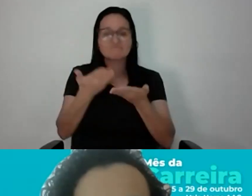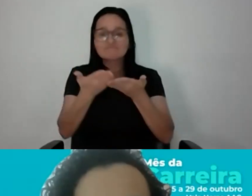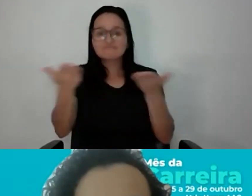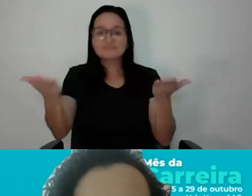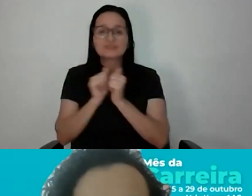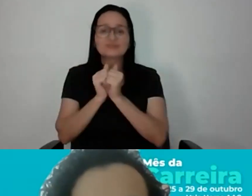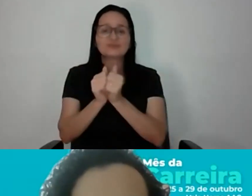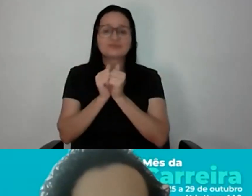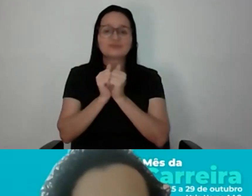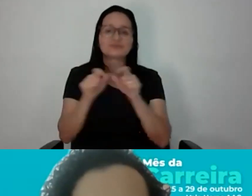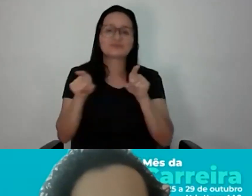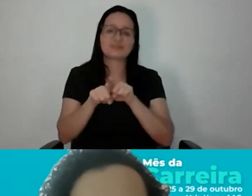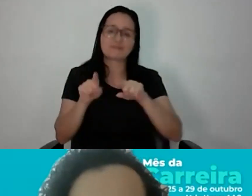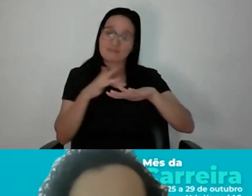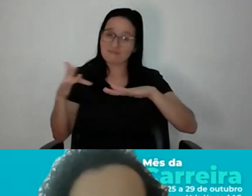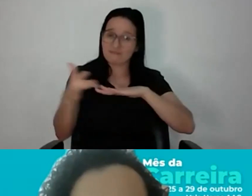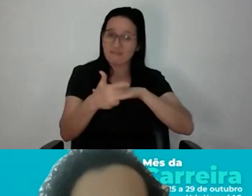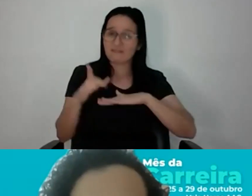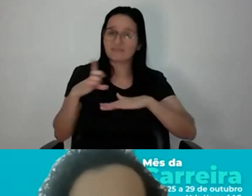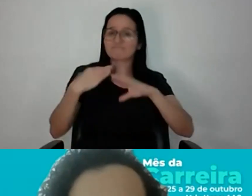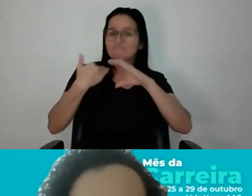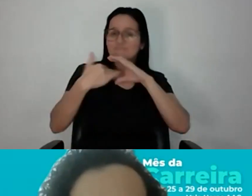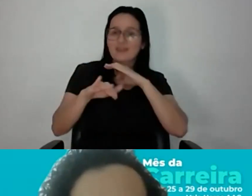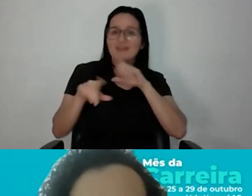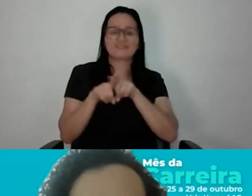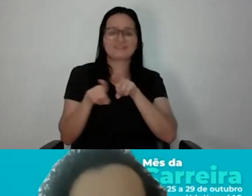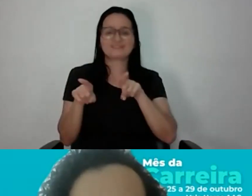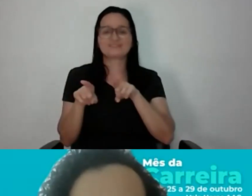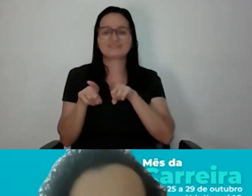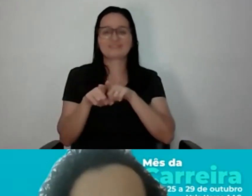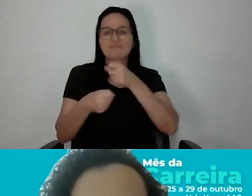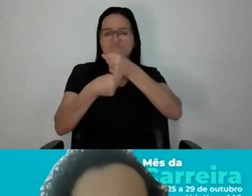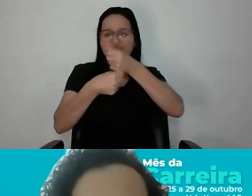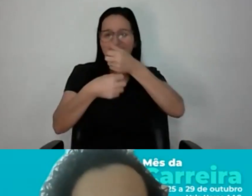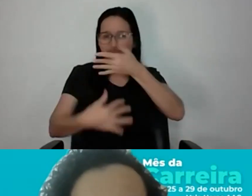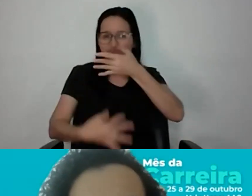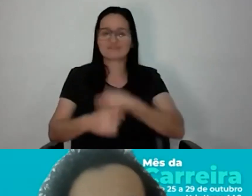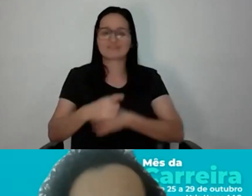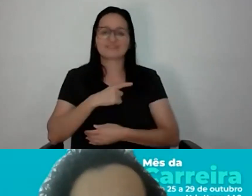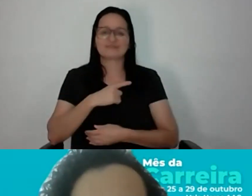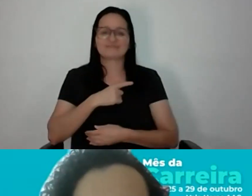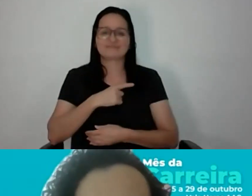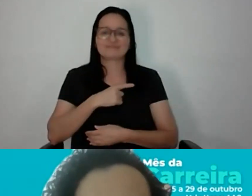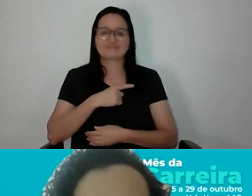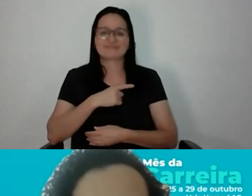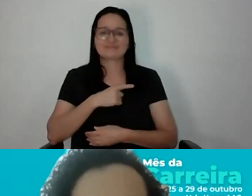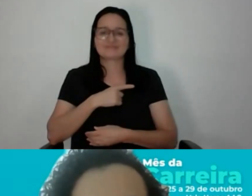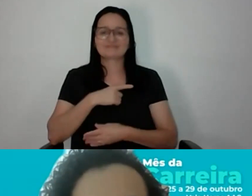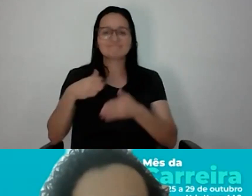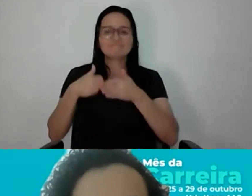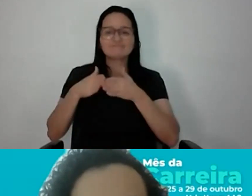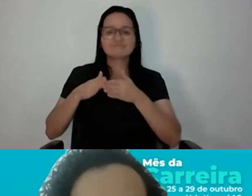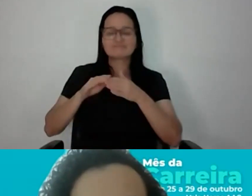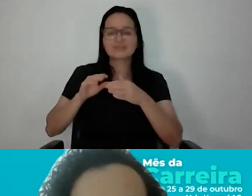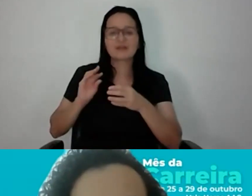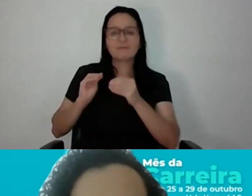as nossas redes sociais aí, tem e-mail também que a gente pode compartilhar no chat. Bel, se faz esse favor, por favor, compartilhar o nosso e-mail no chat para